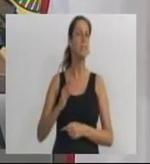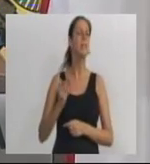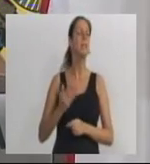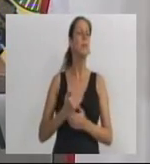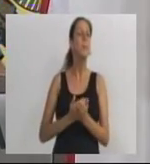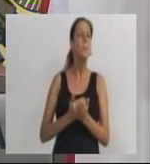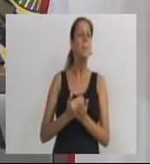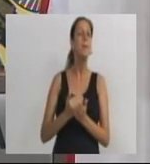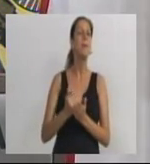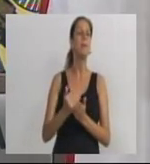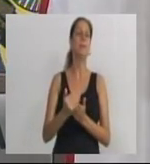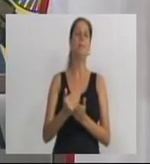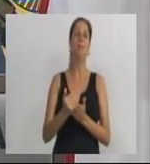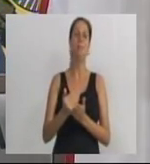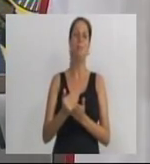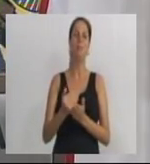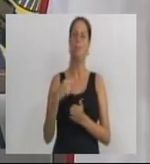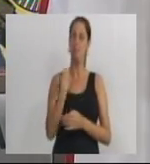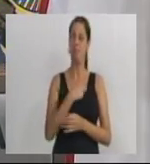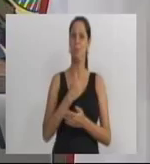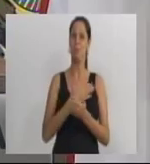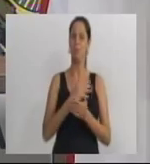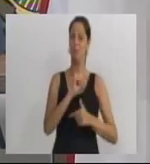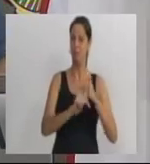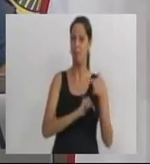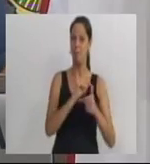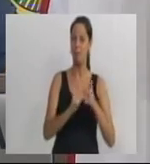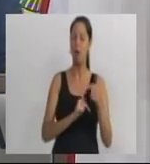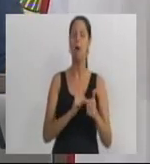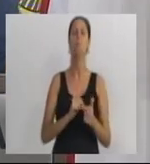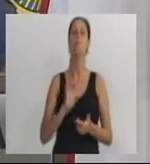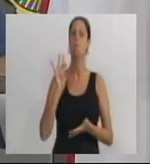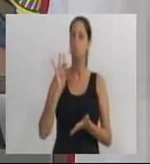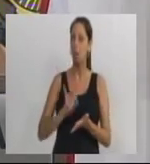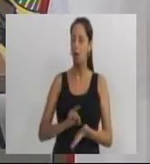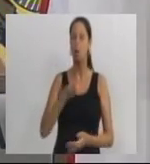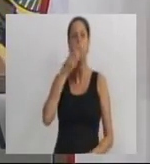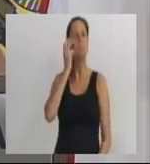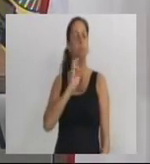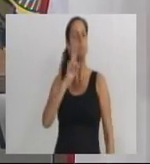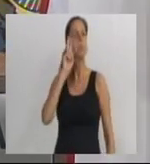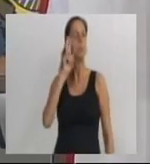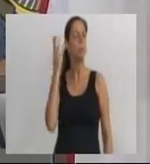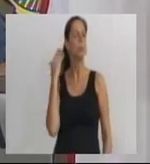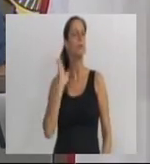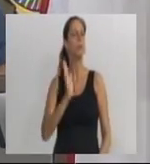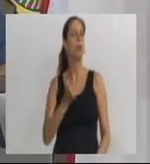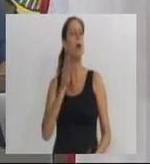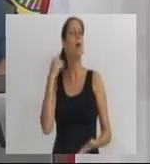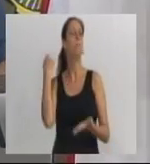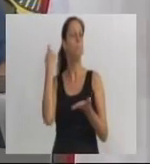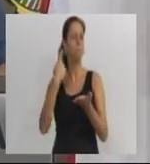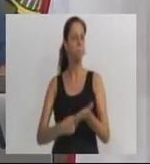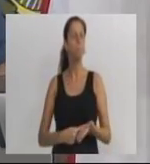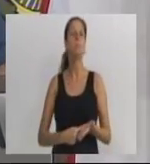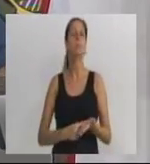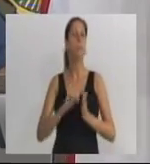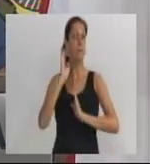legislatura, tratadas aqui nessa casa. Foi muito bem lembrado as tratativas que tivemos com as operadoras de telefonia aqui no